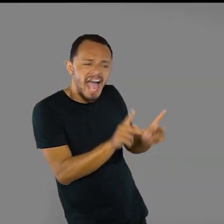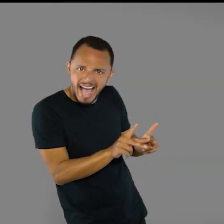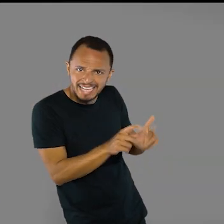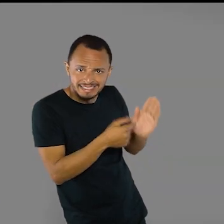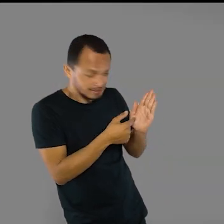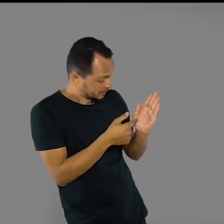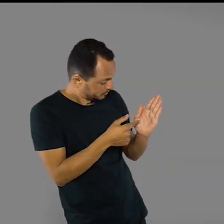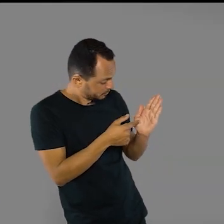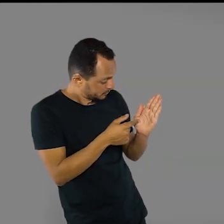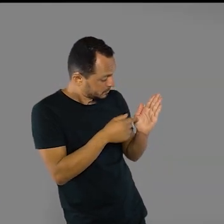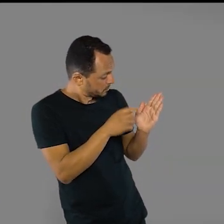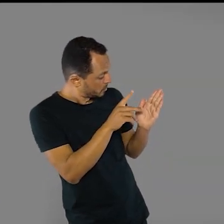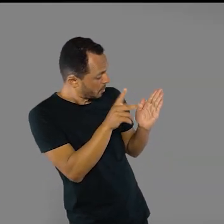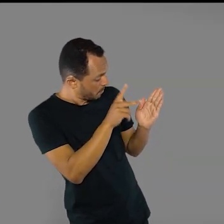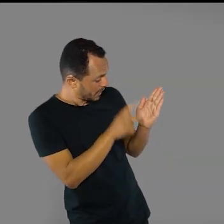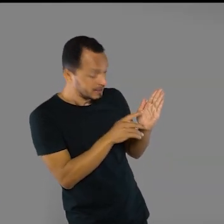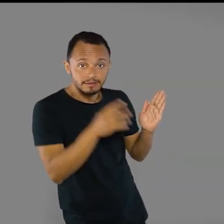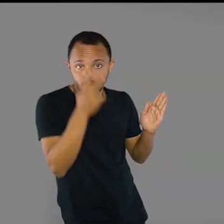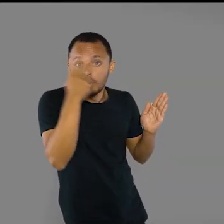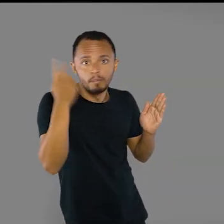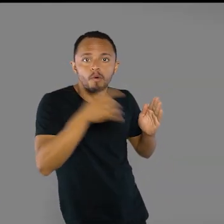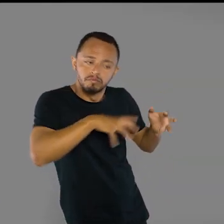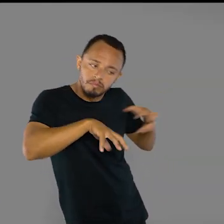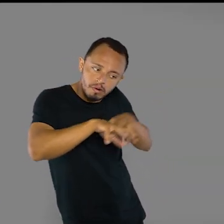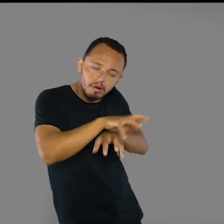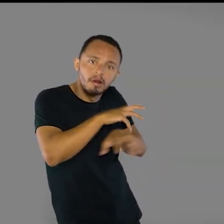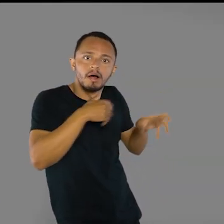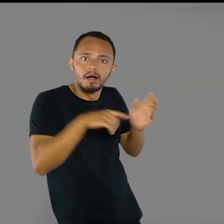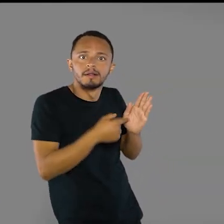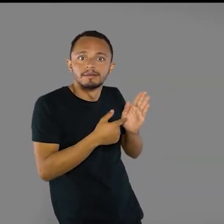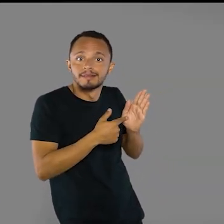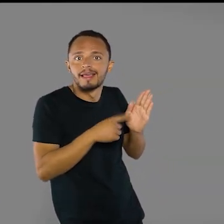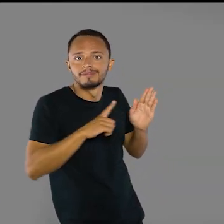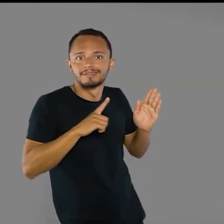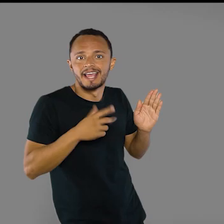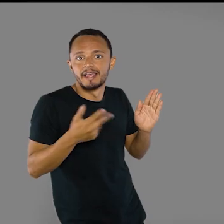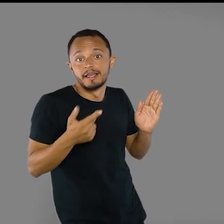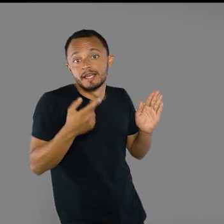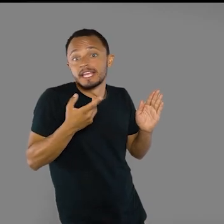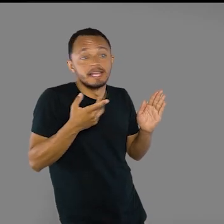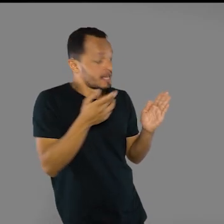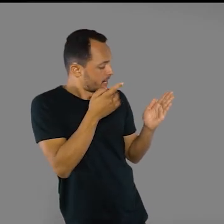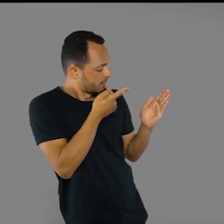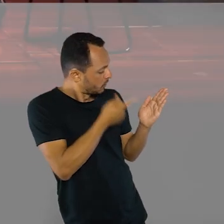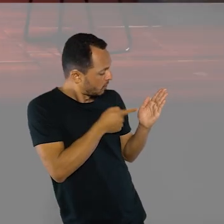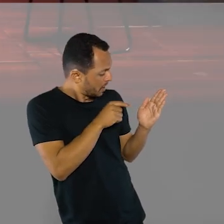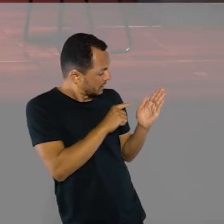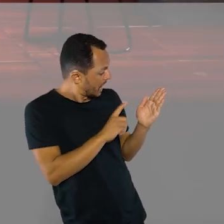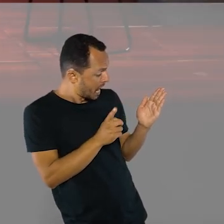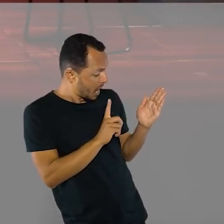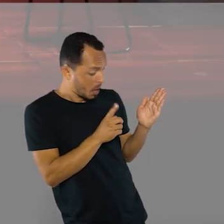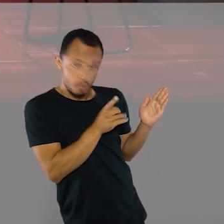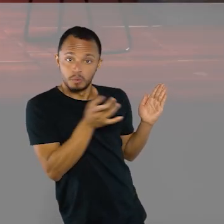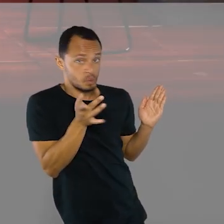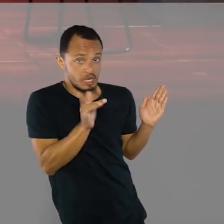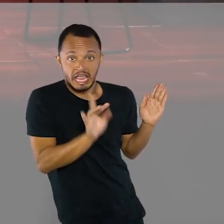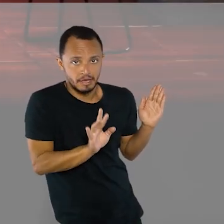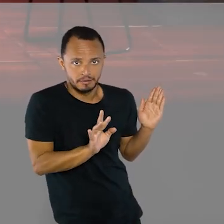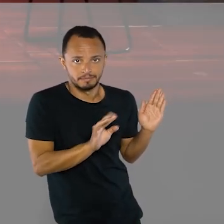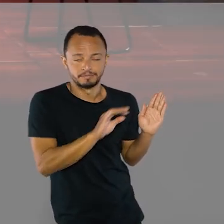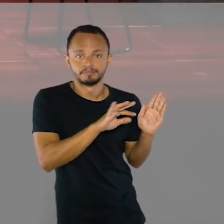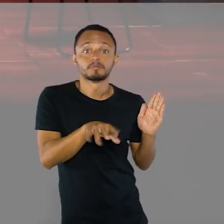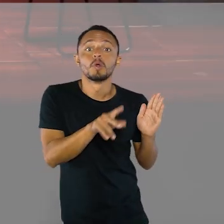virar. Pode virar. Aqui vocês estão vendo, o povo fica todo à esquerda.